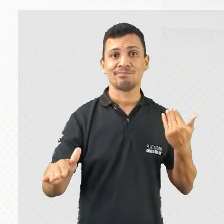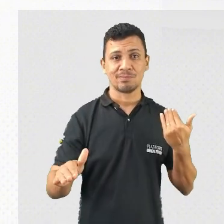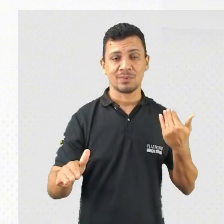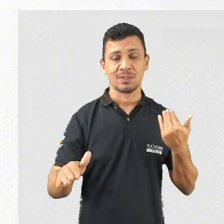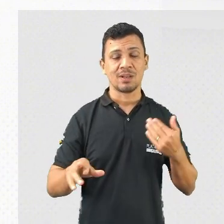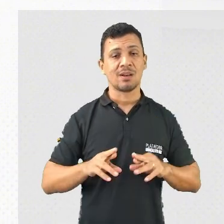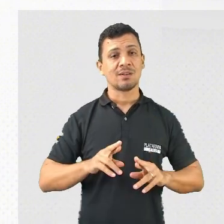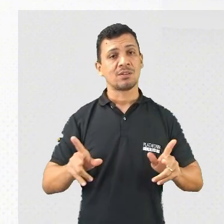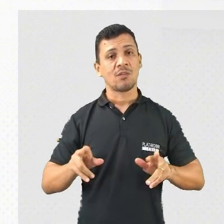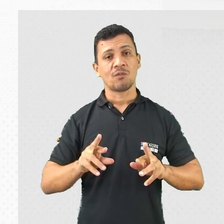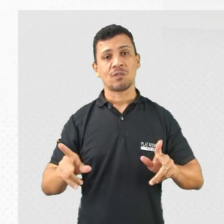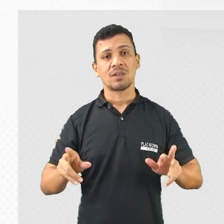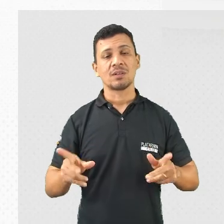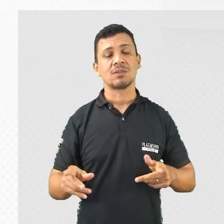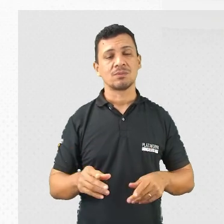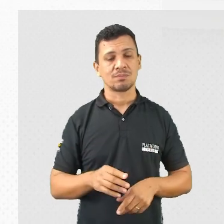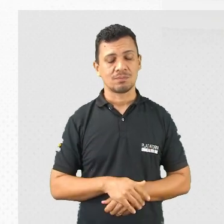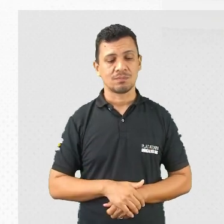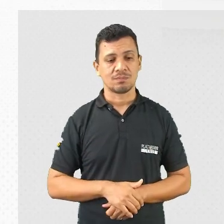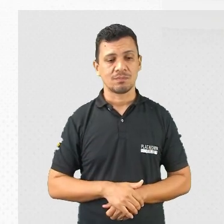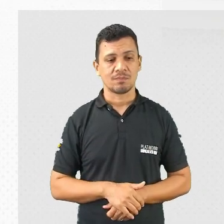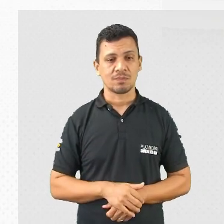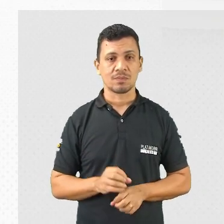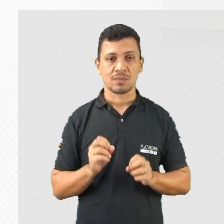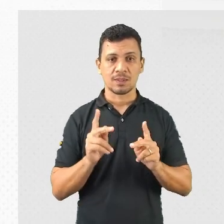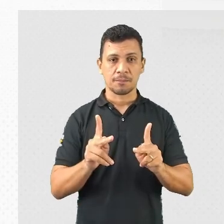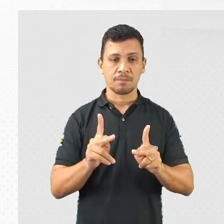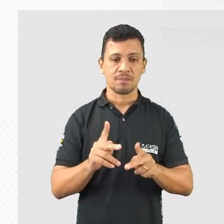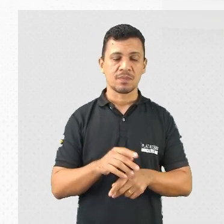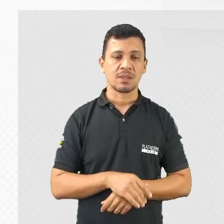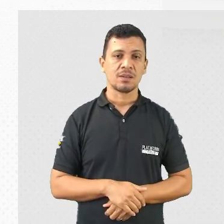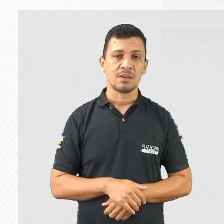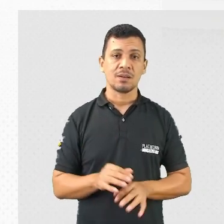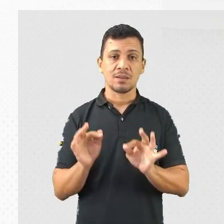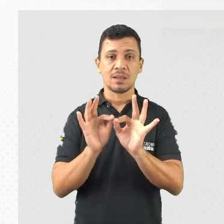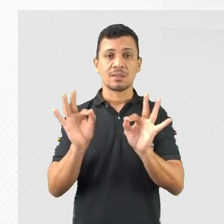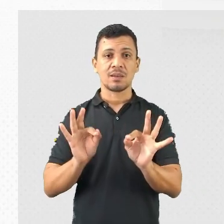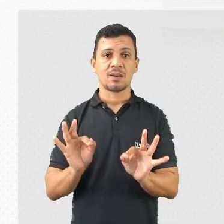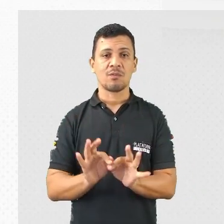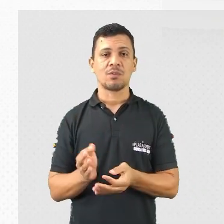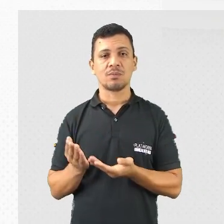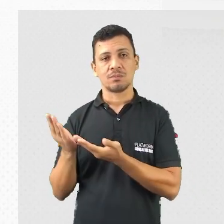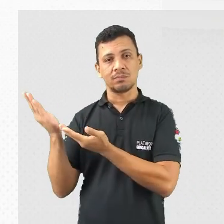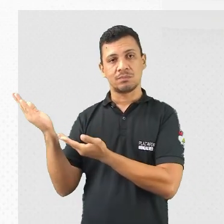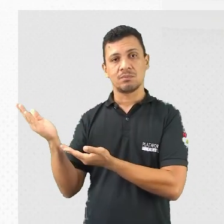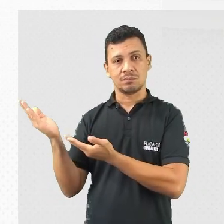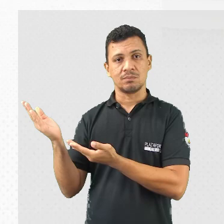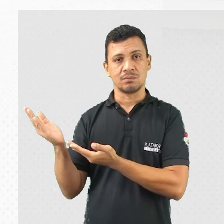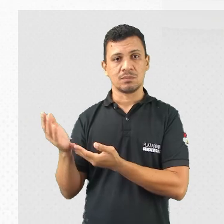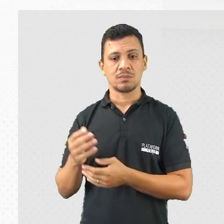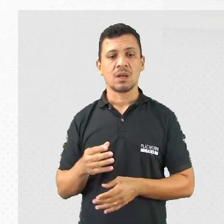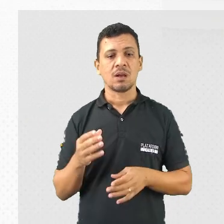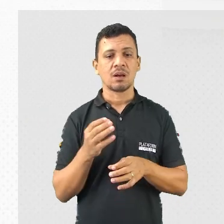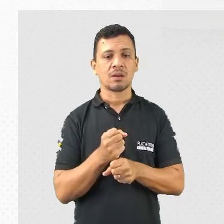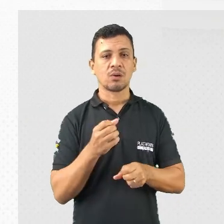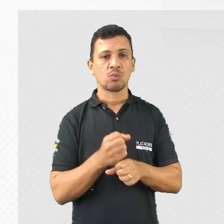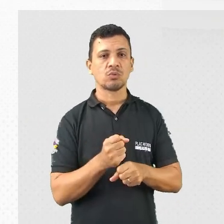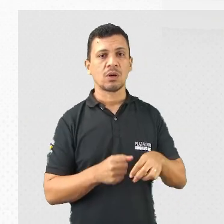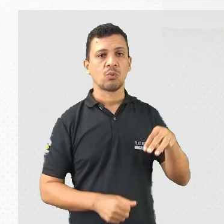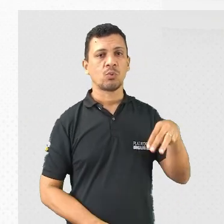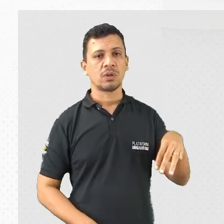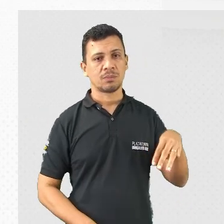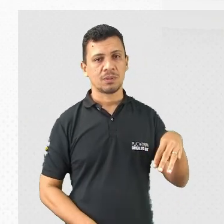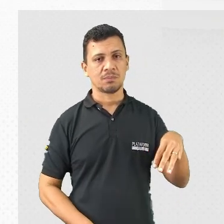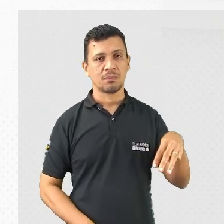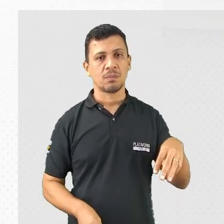aí diferente do que é o correto, beleza? Então essa é a formulazinha do nosso montante. A gente vai trabalhar